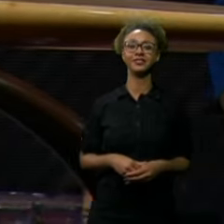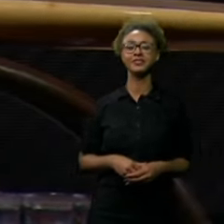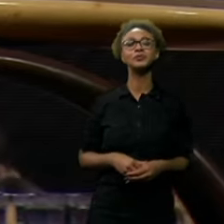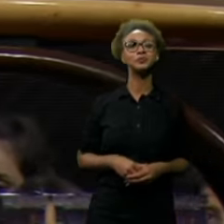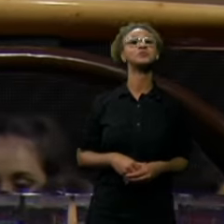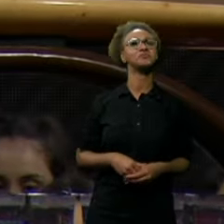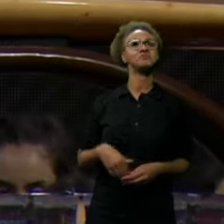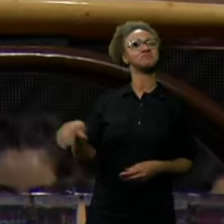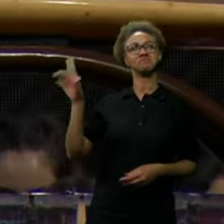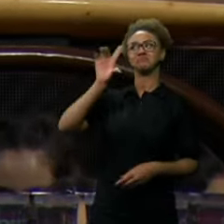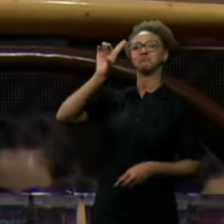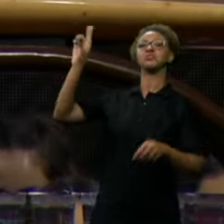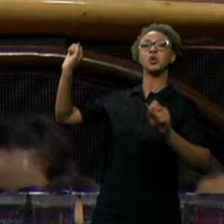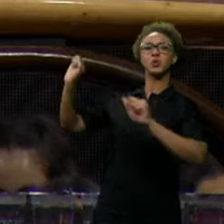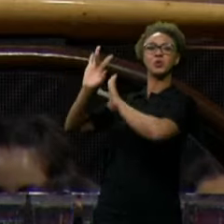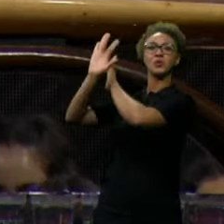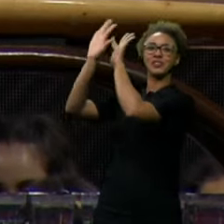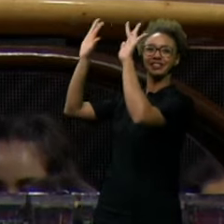oh glória a Deus